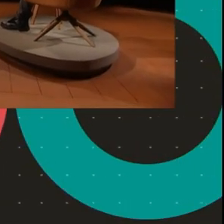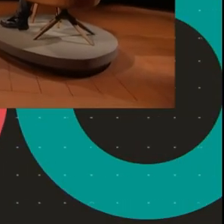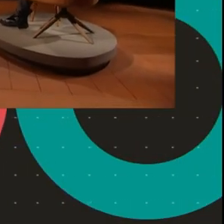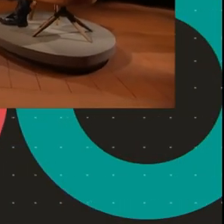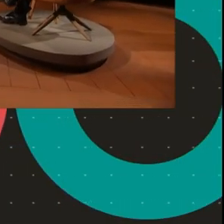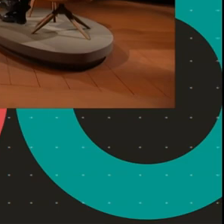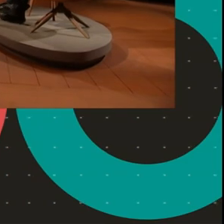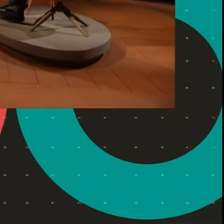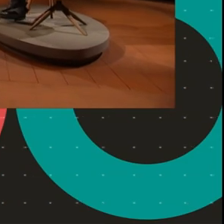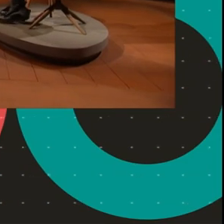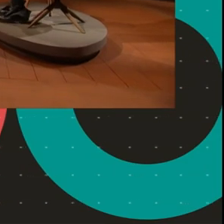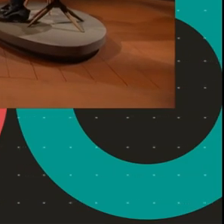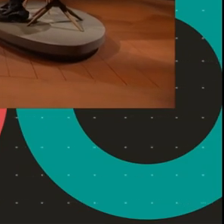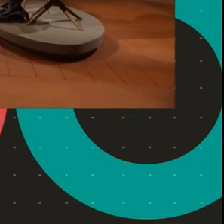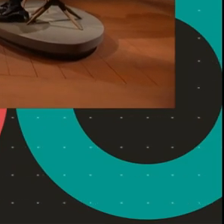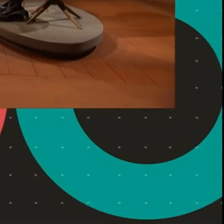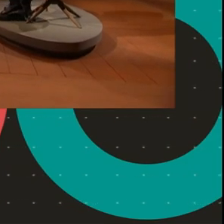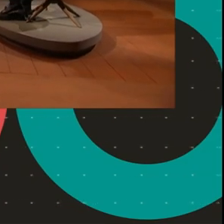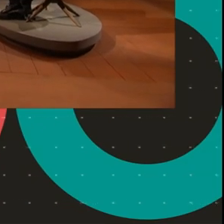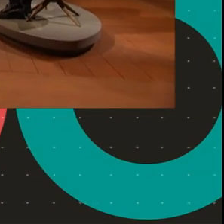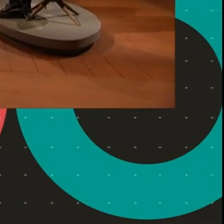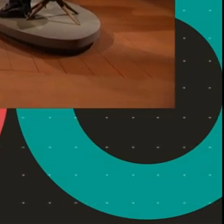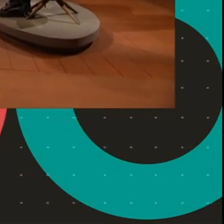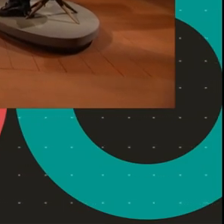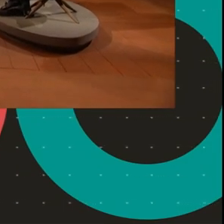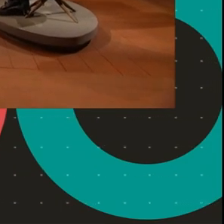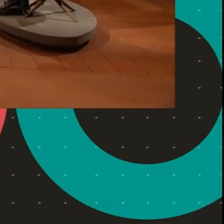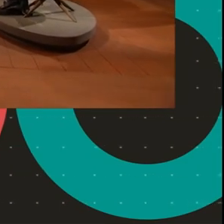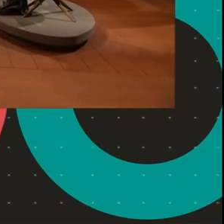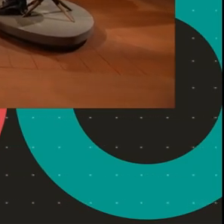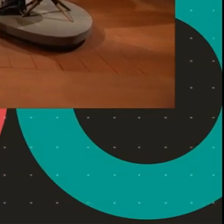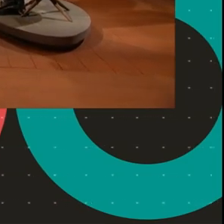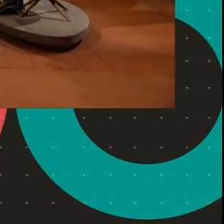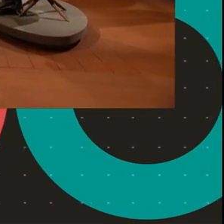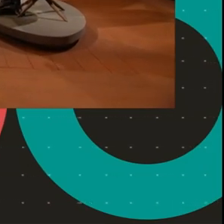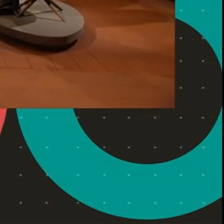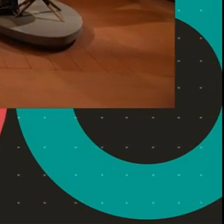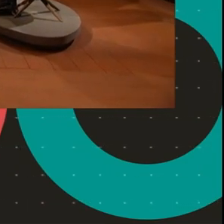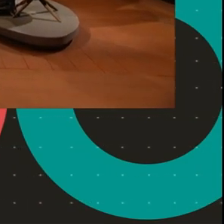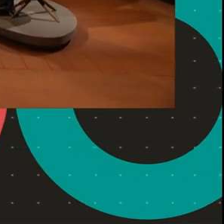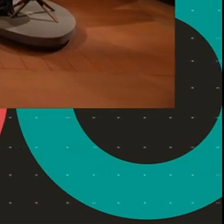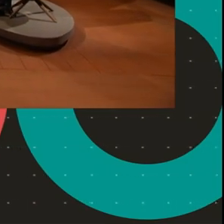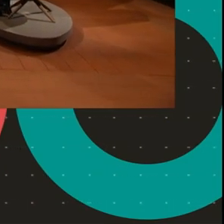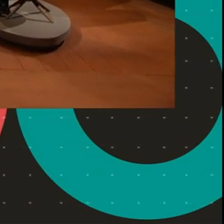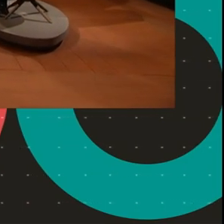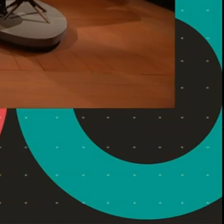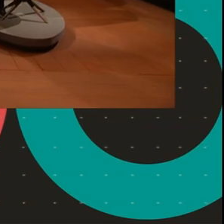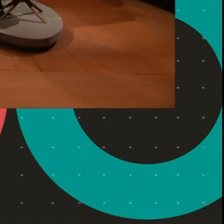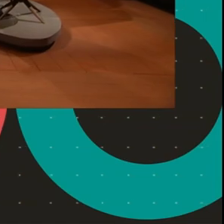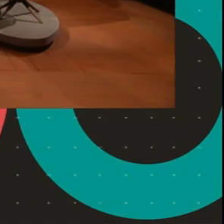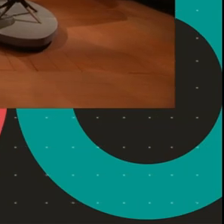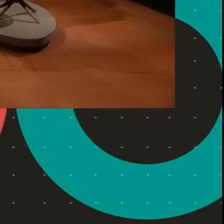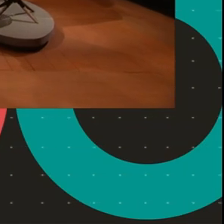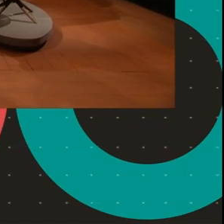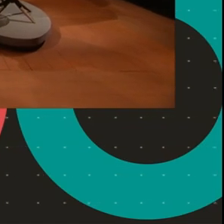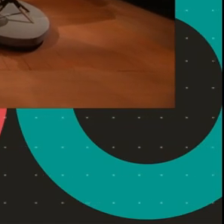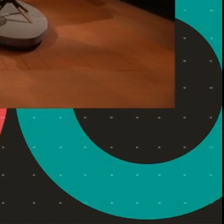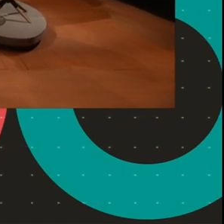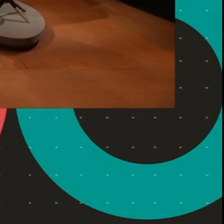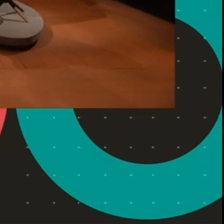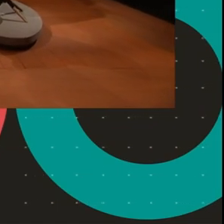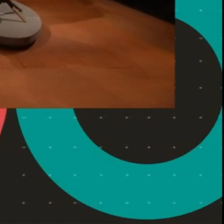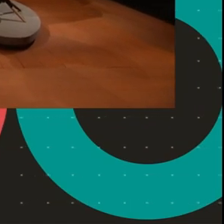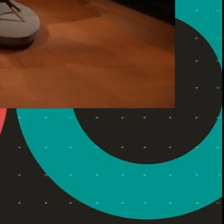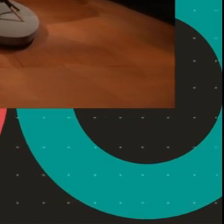Beleza. Falou, Mariel. Isso aí, mano. Tranquilo, cara? Chegar, imagina que isso. Depoimentos bons aí pra você.